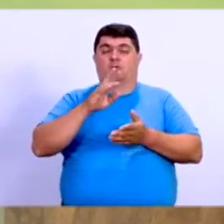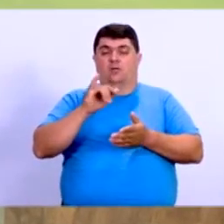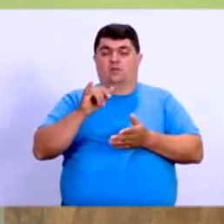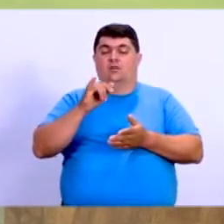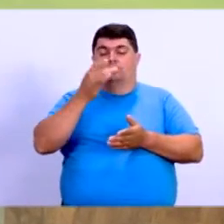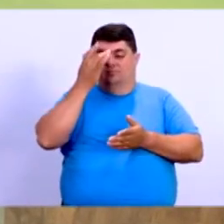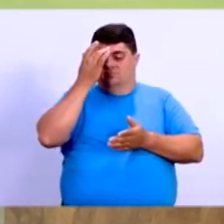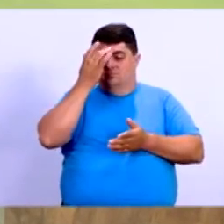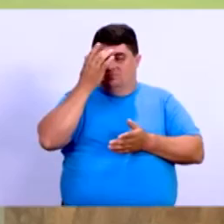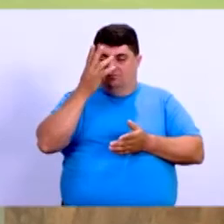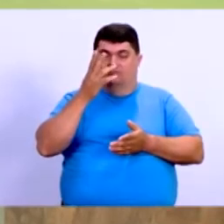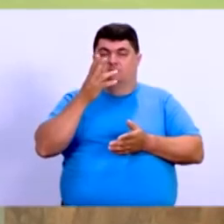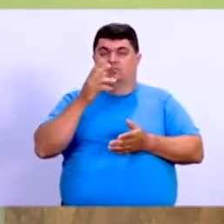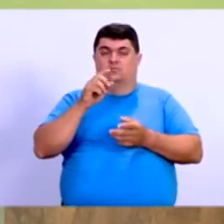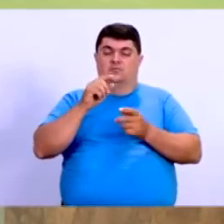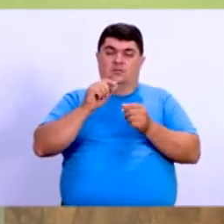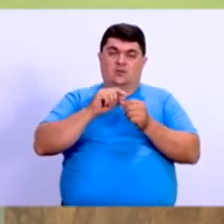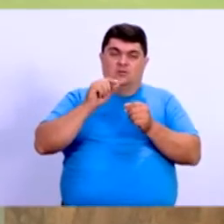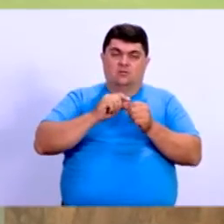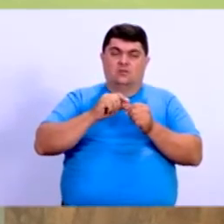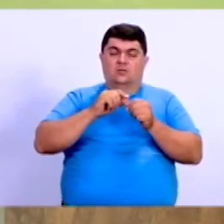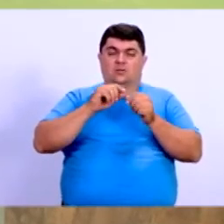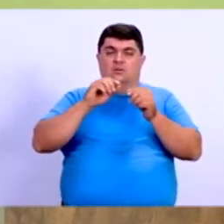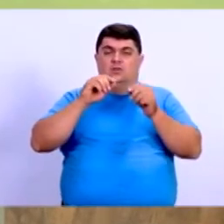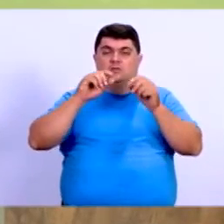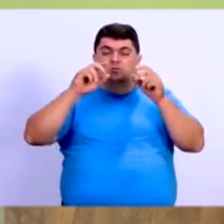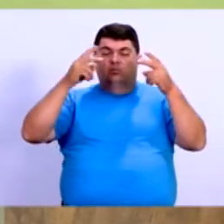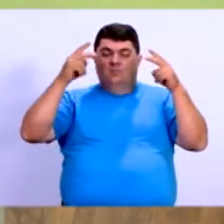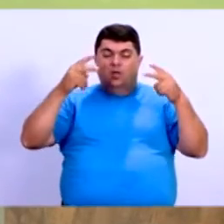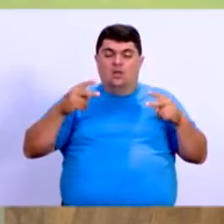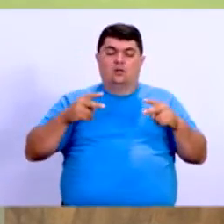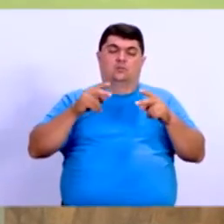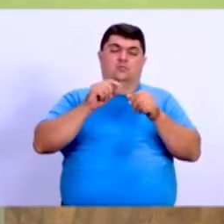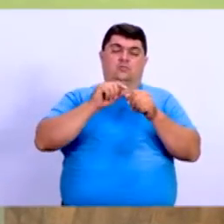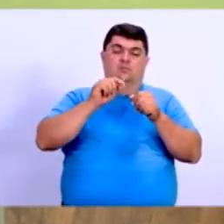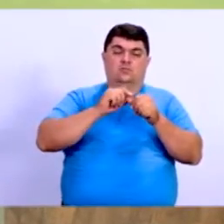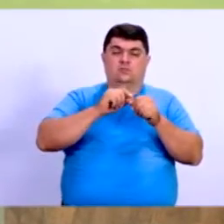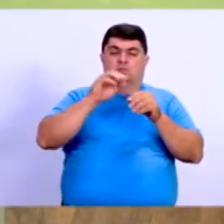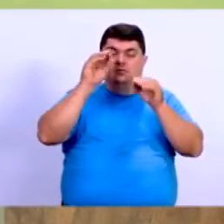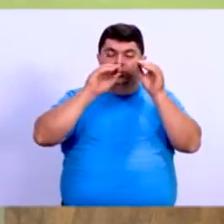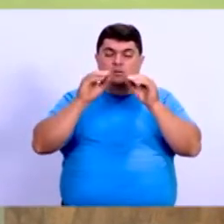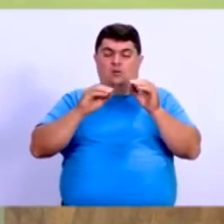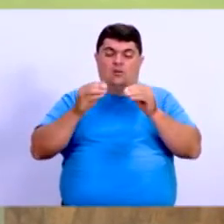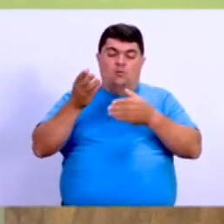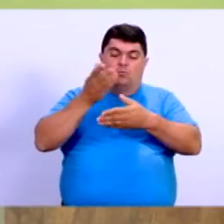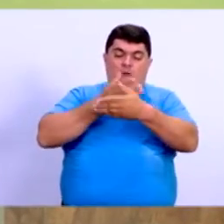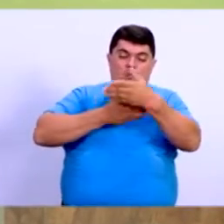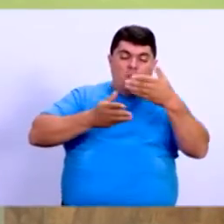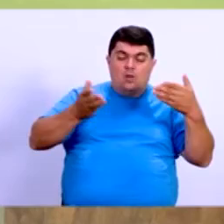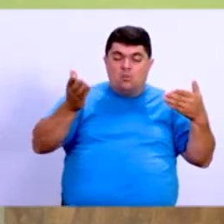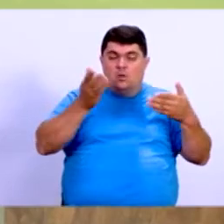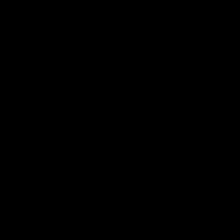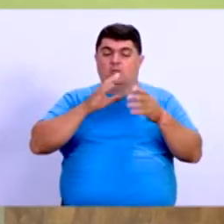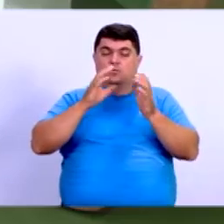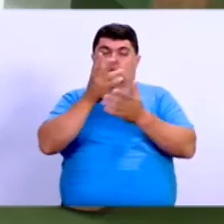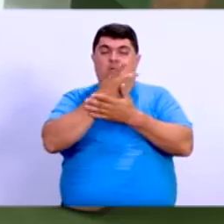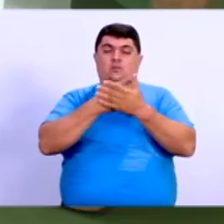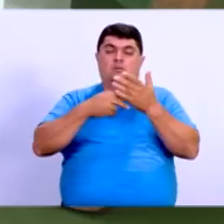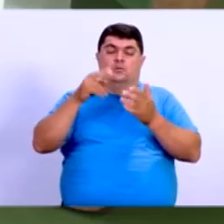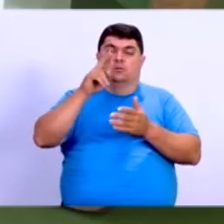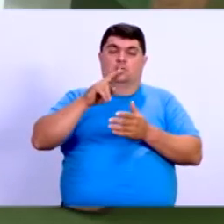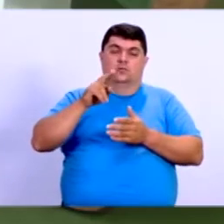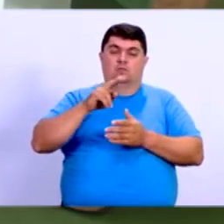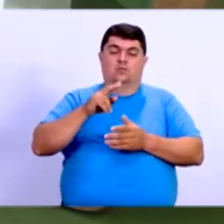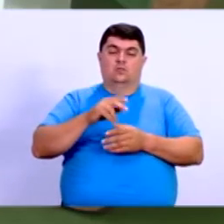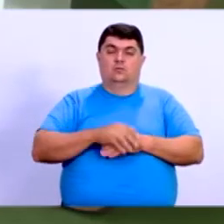mais fácil para fazer um formuláriozinho e vir criando os relacionamentos de casos de uso, né? A partir